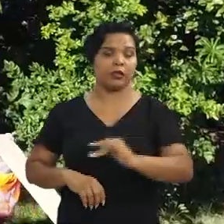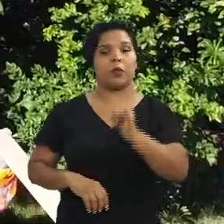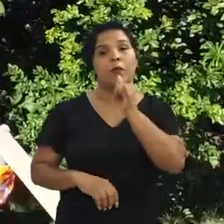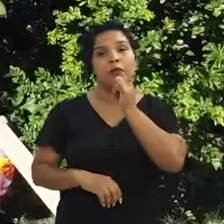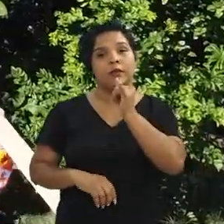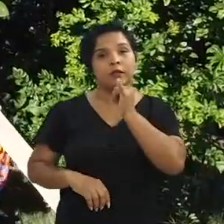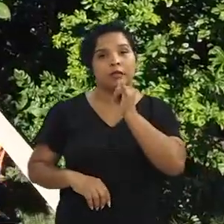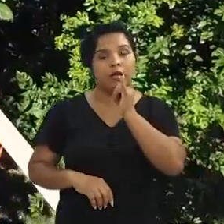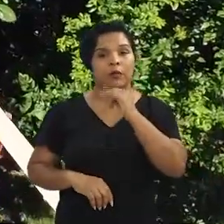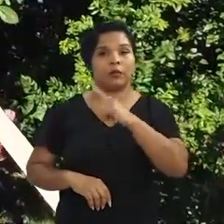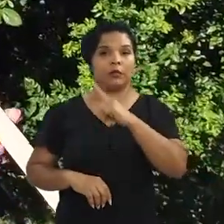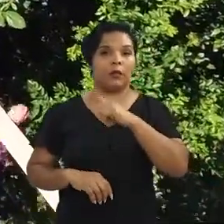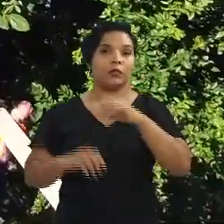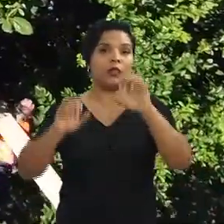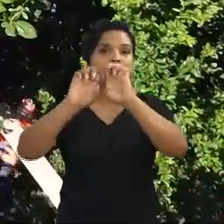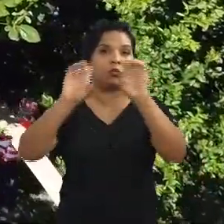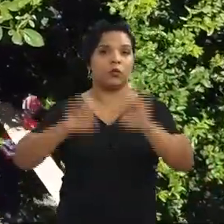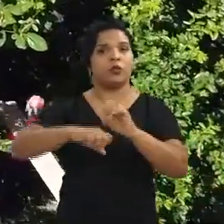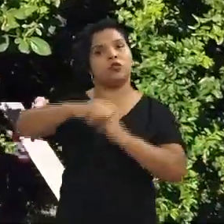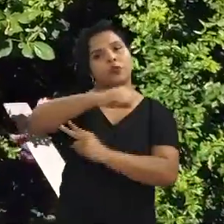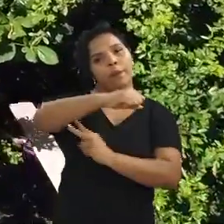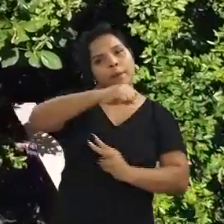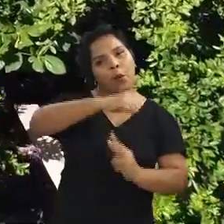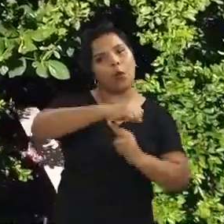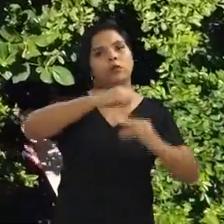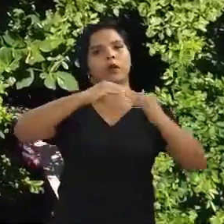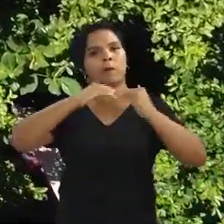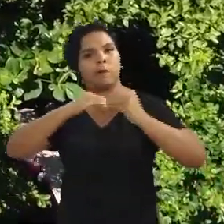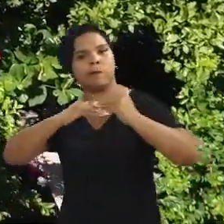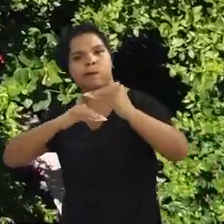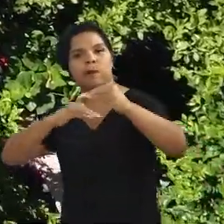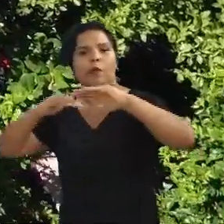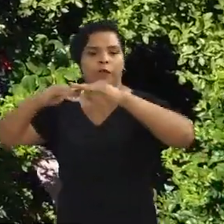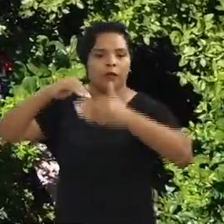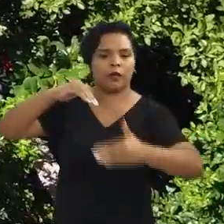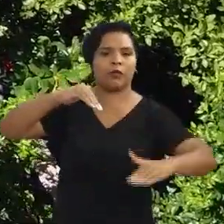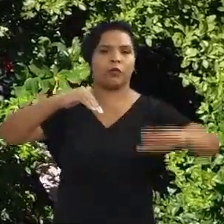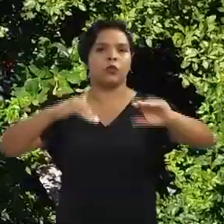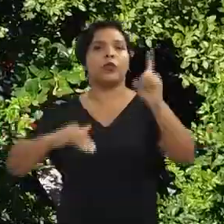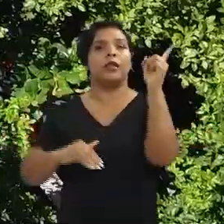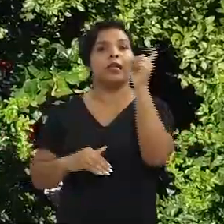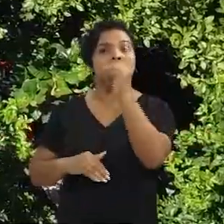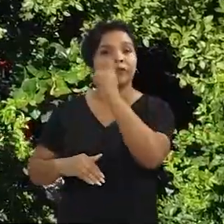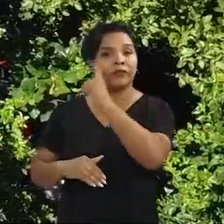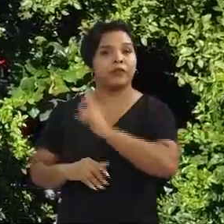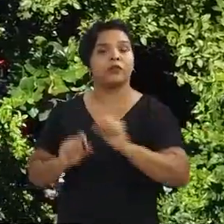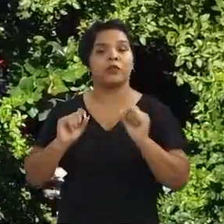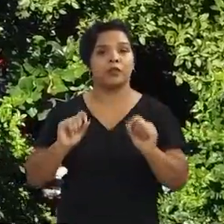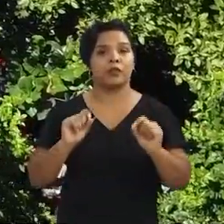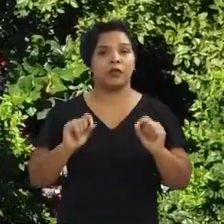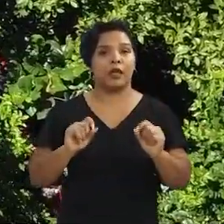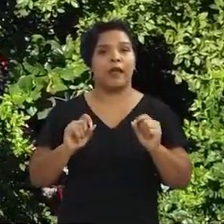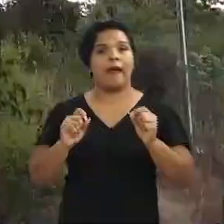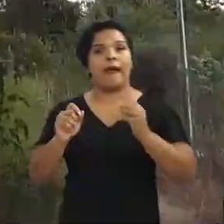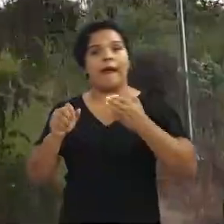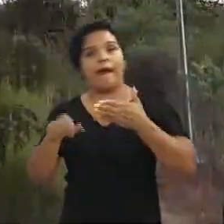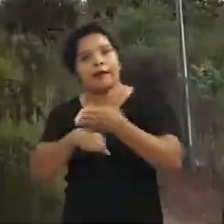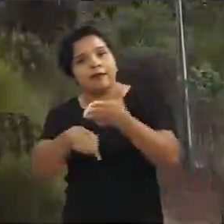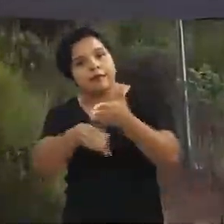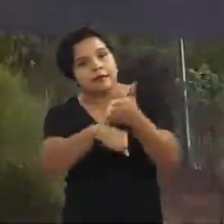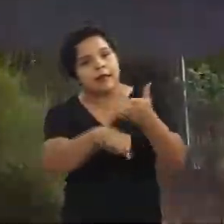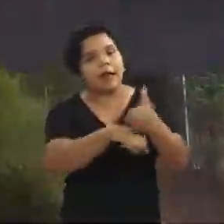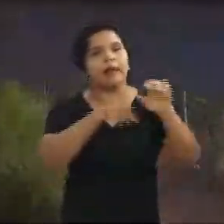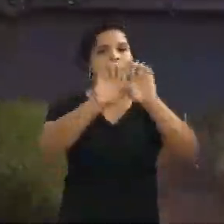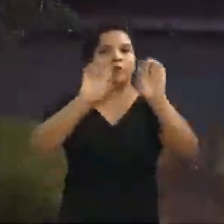por exemplo. Nós temos uma infraestrutura de pontes, viadutos, e que é muito difícil você